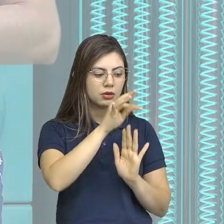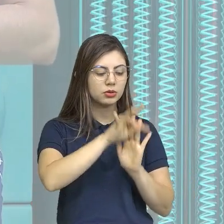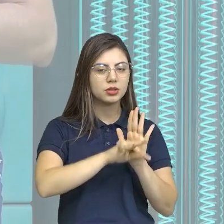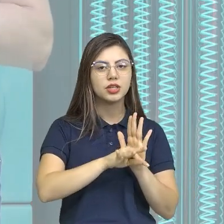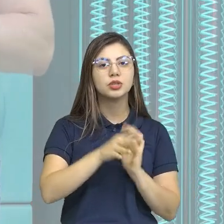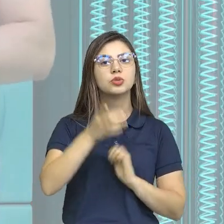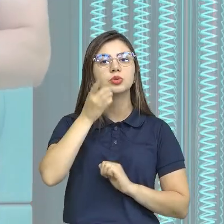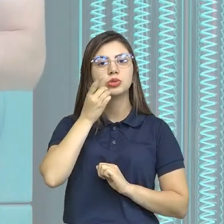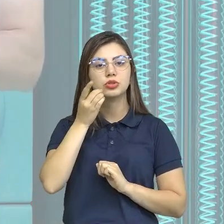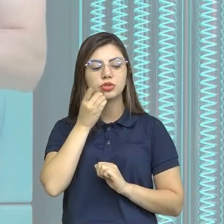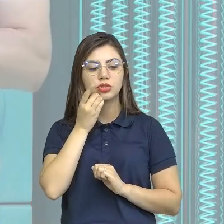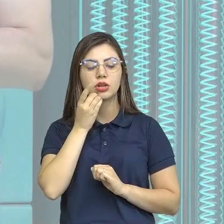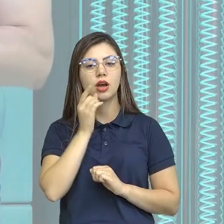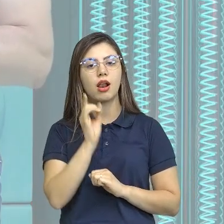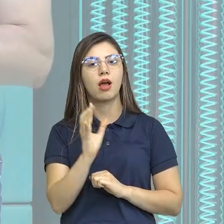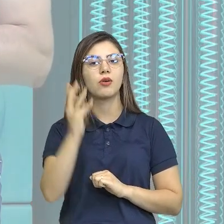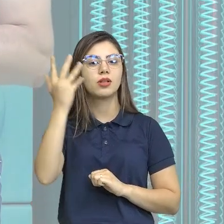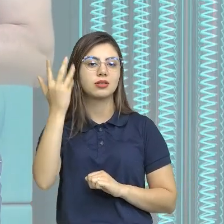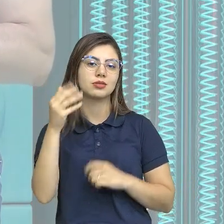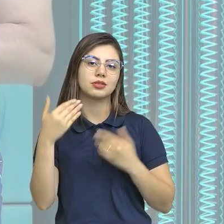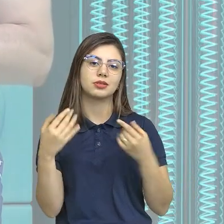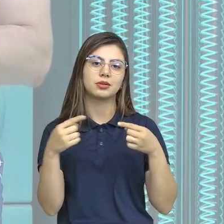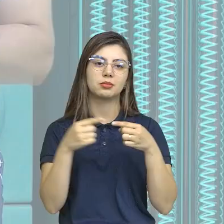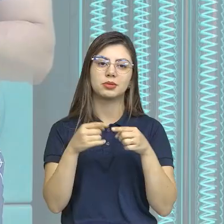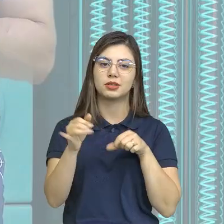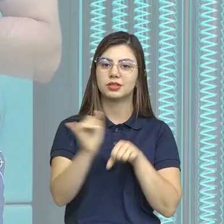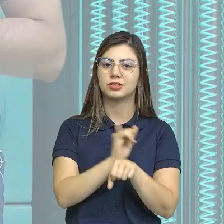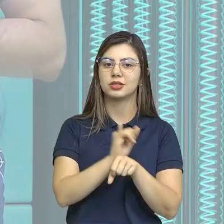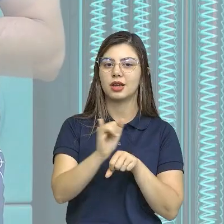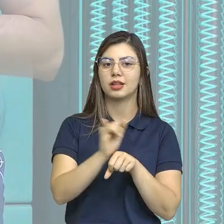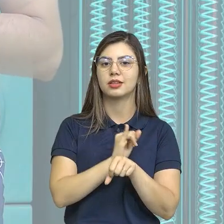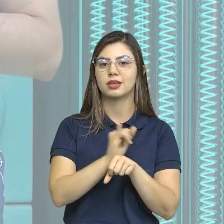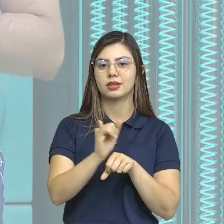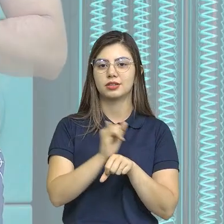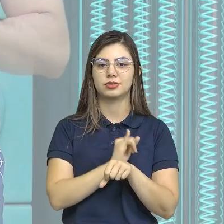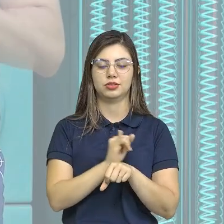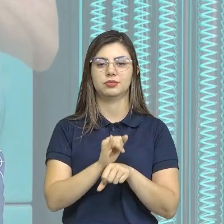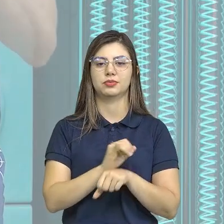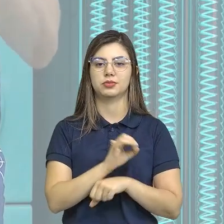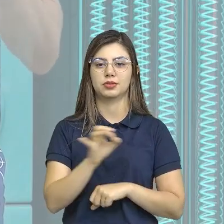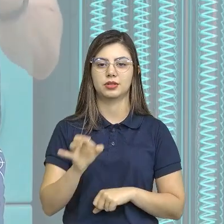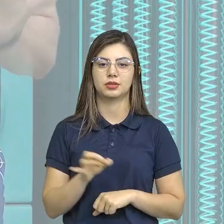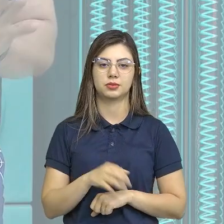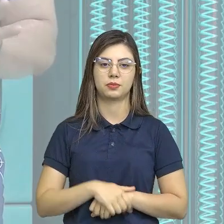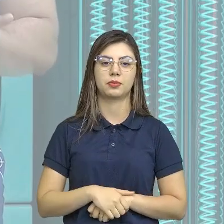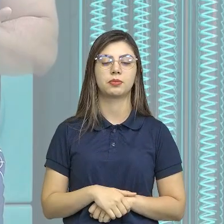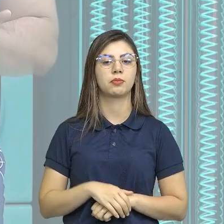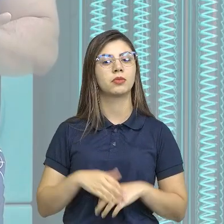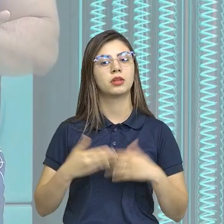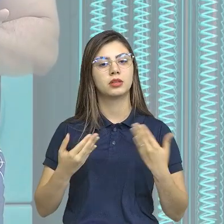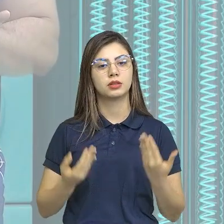scanning. Ela difere da skimming. Skimming é uma estratégia de leitura onde eu utilizo várias